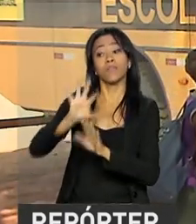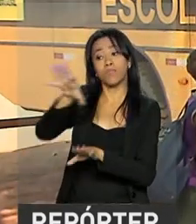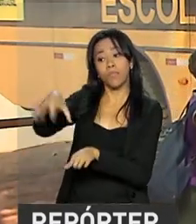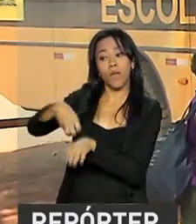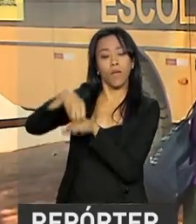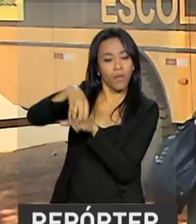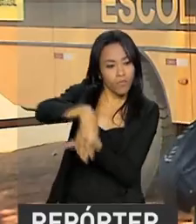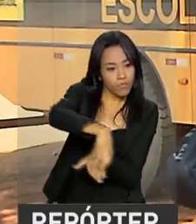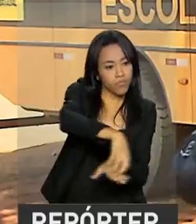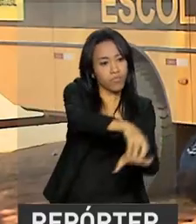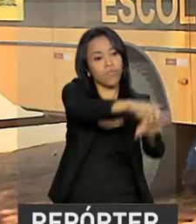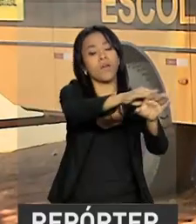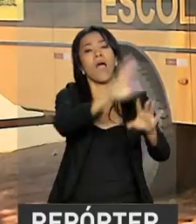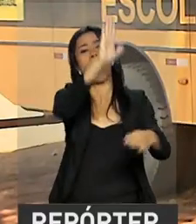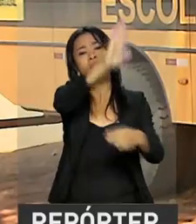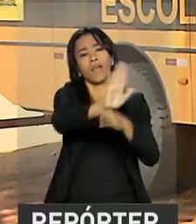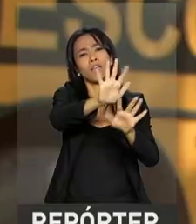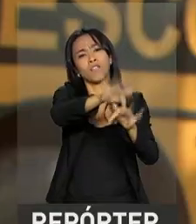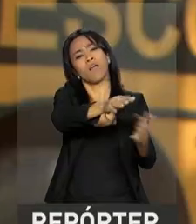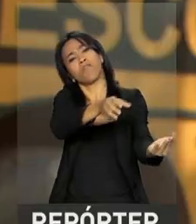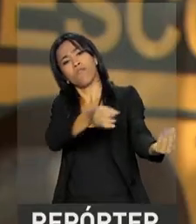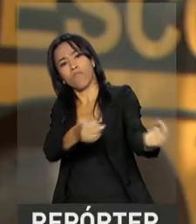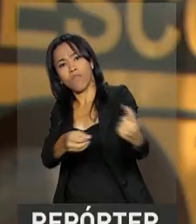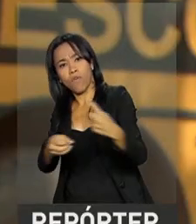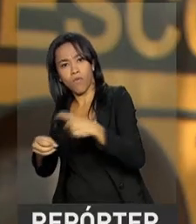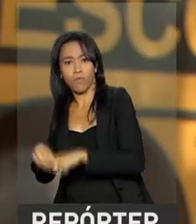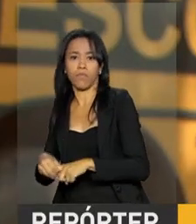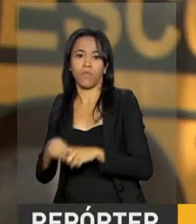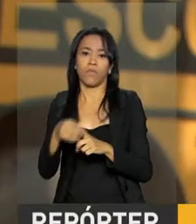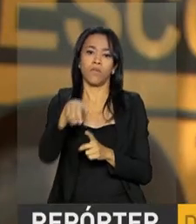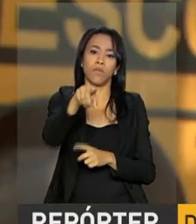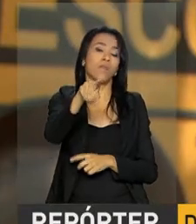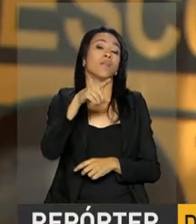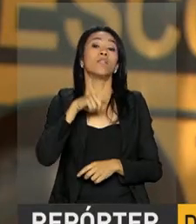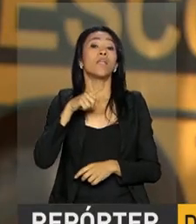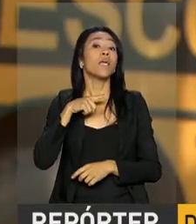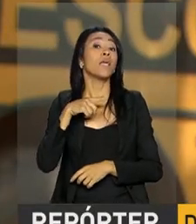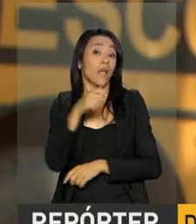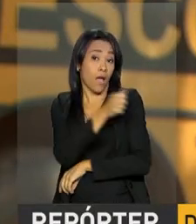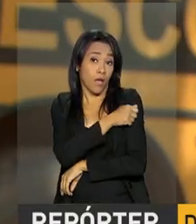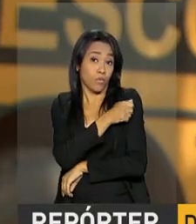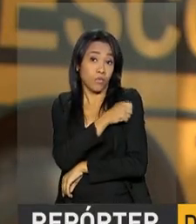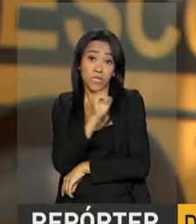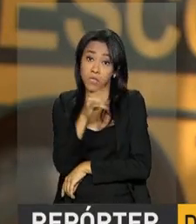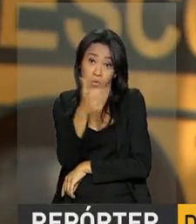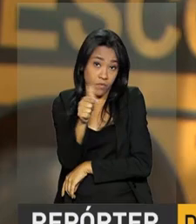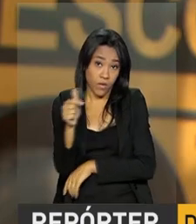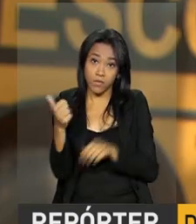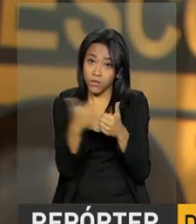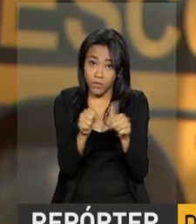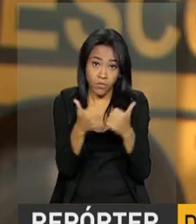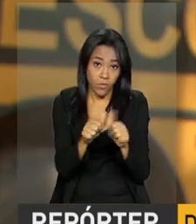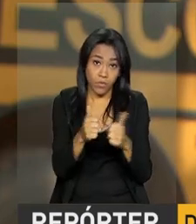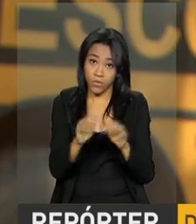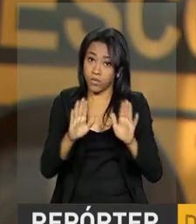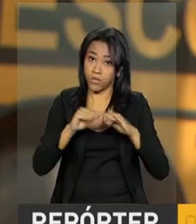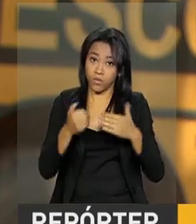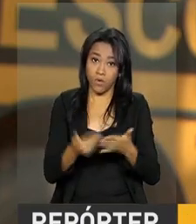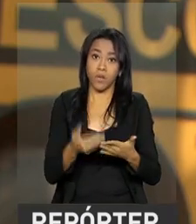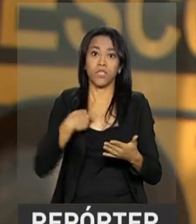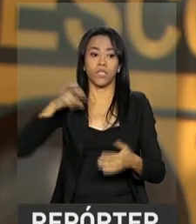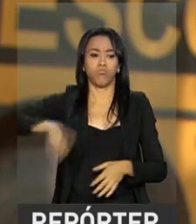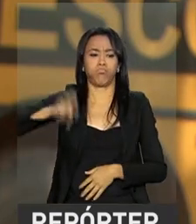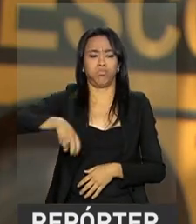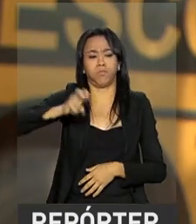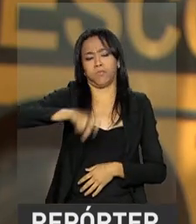e levam de volta no início da tarde. Nós temos casos de alunos que, caso não fossem atendidos pelo transporte escolar, eles teriam que andar até 6